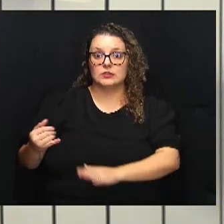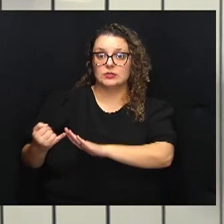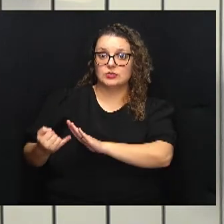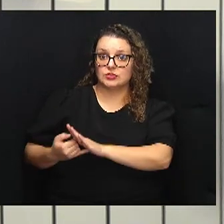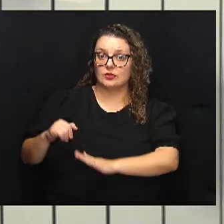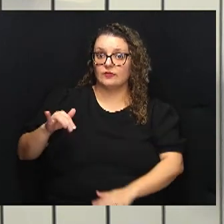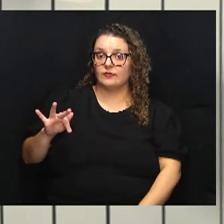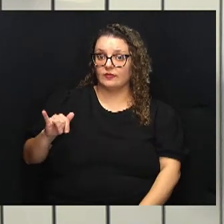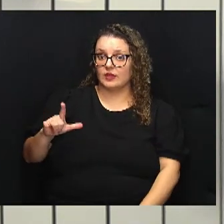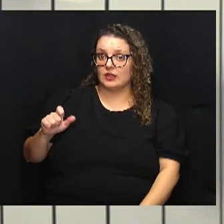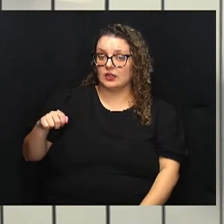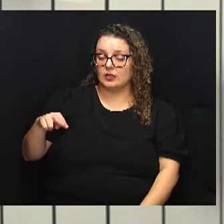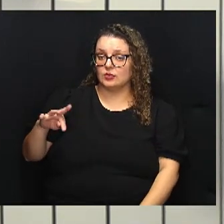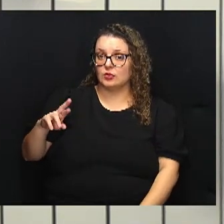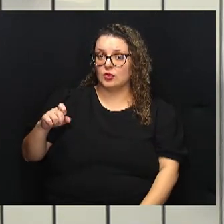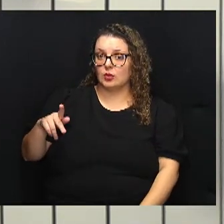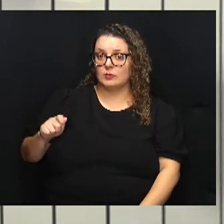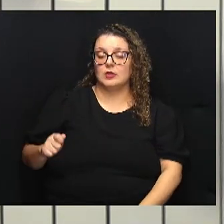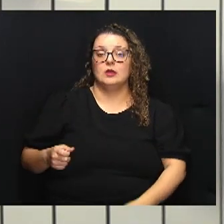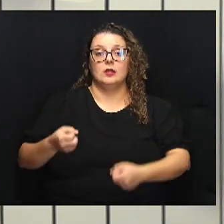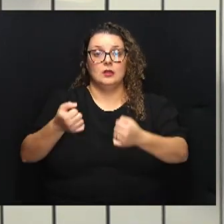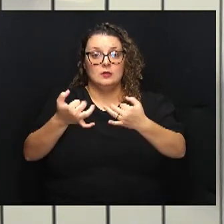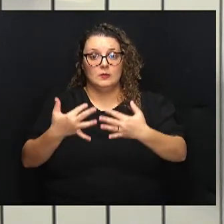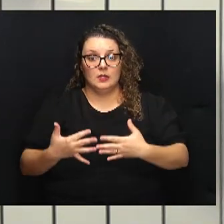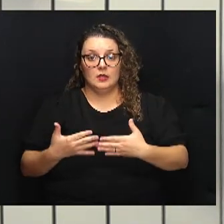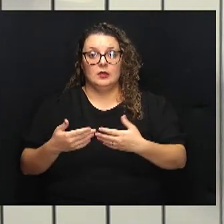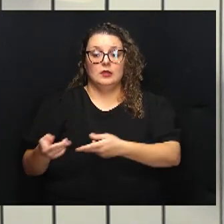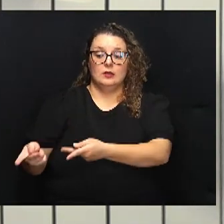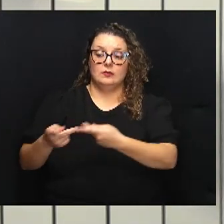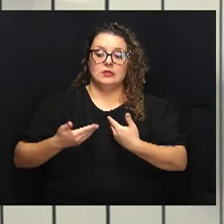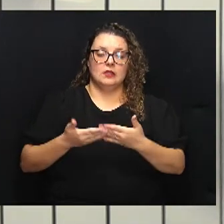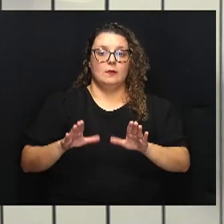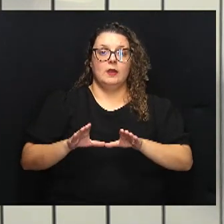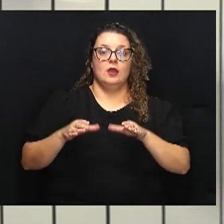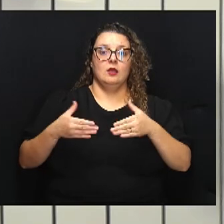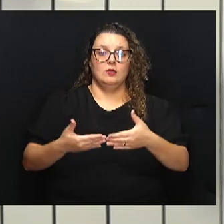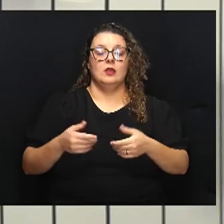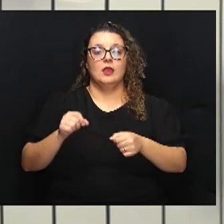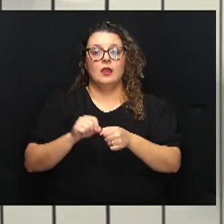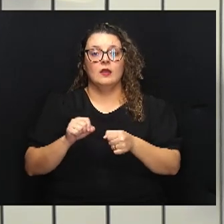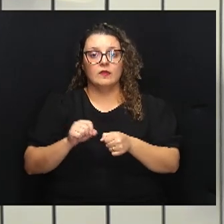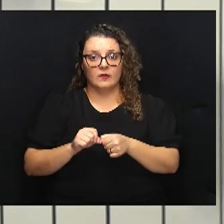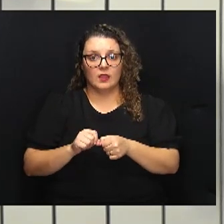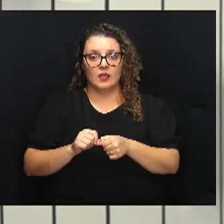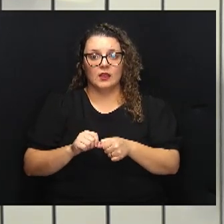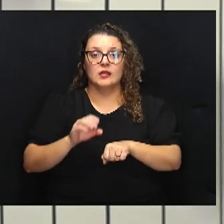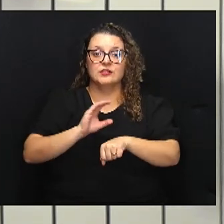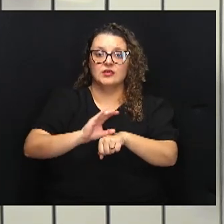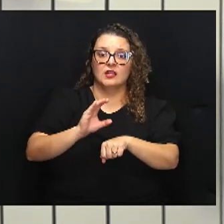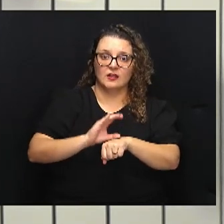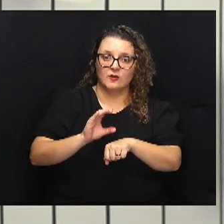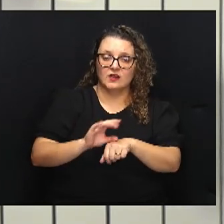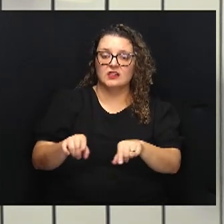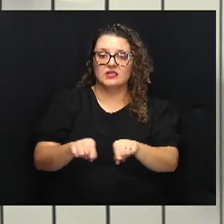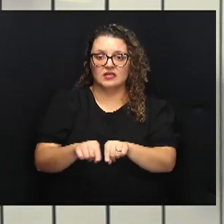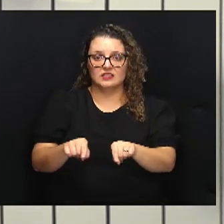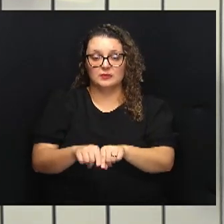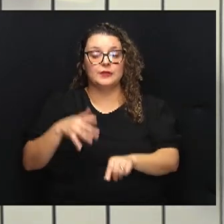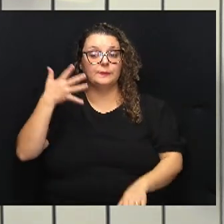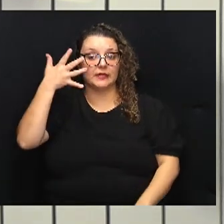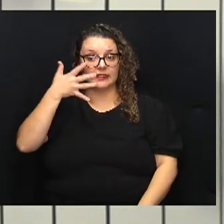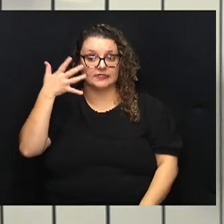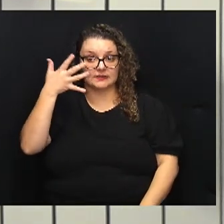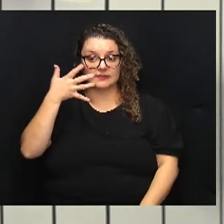a orientação das visitas abertas à comunidade e a realização de cursos e também